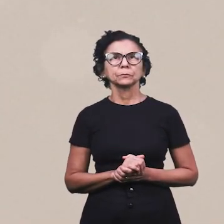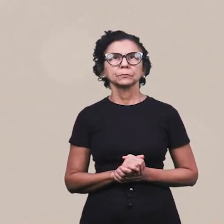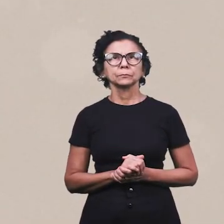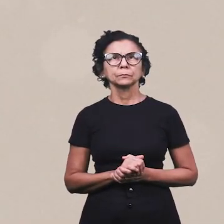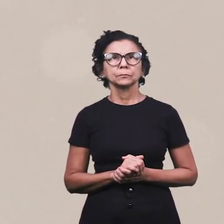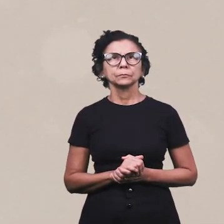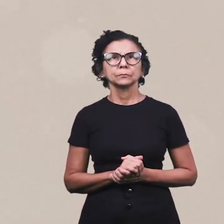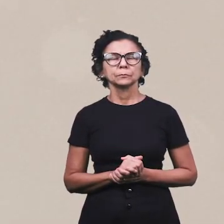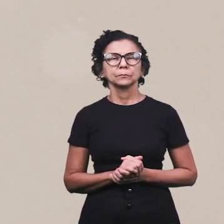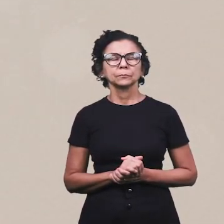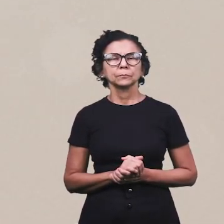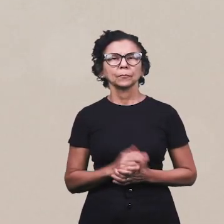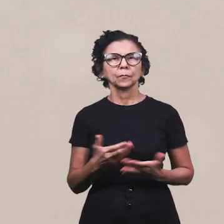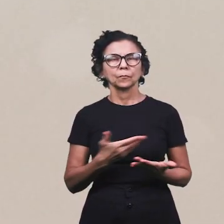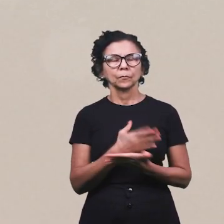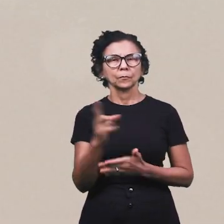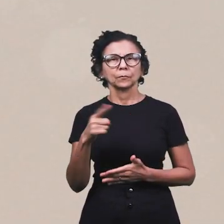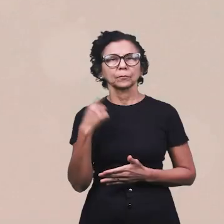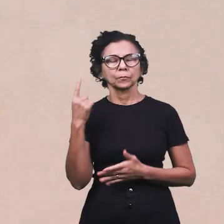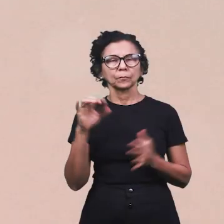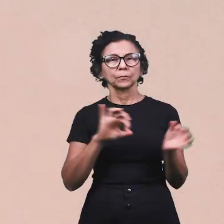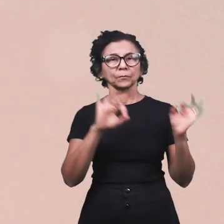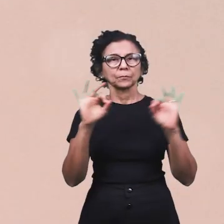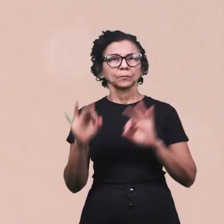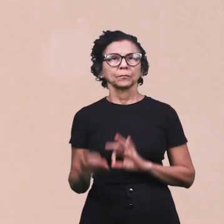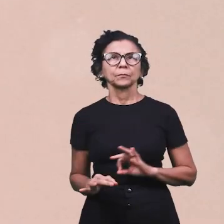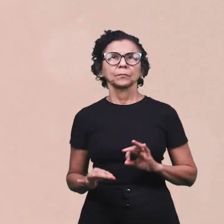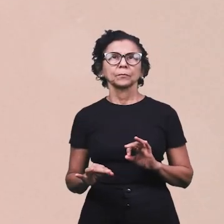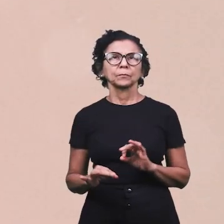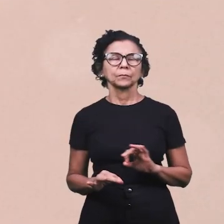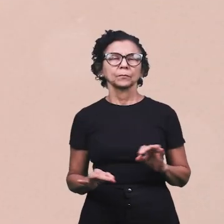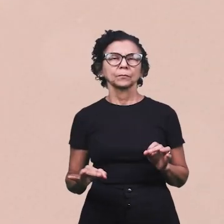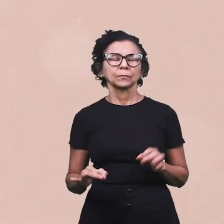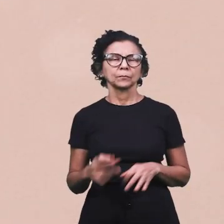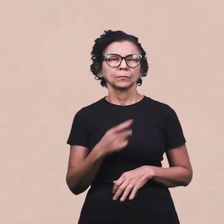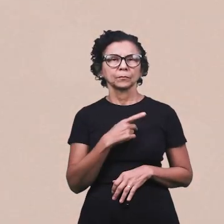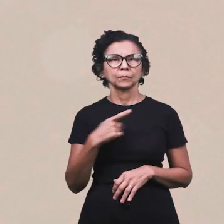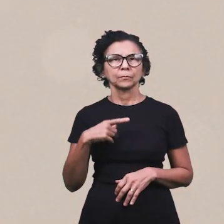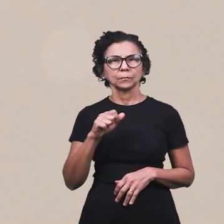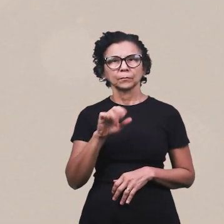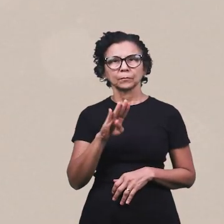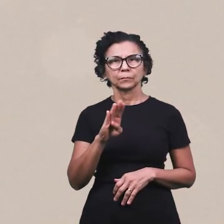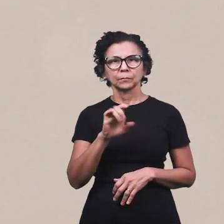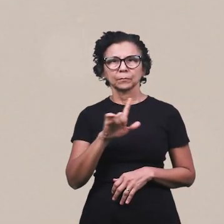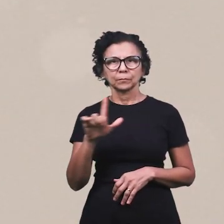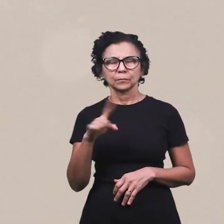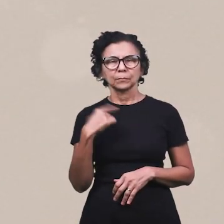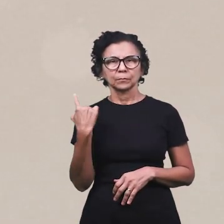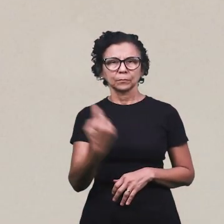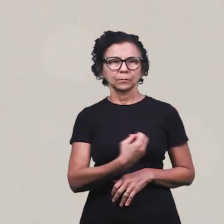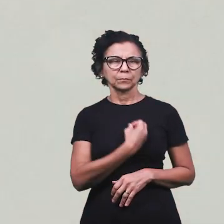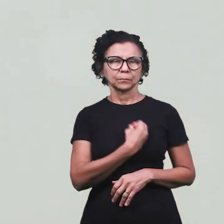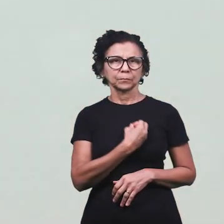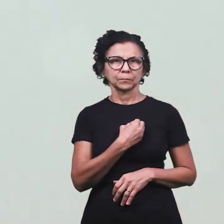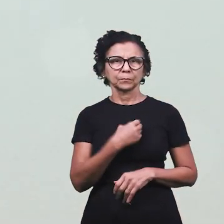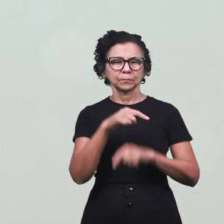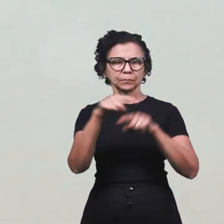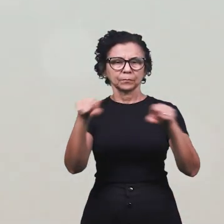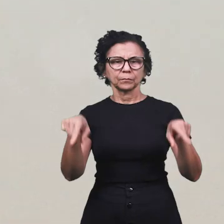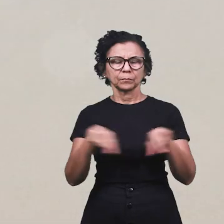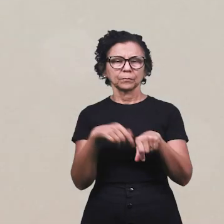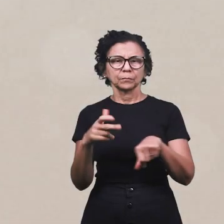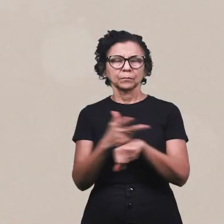todos aqueles que estão participando conosco, em particular o nosso querido pastor Abel, os irmãos que participam da bancada aí desse